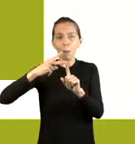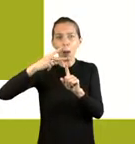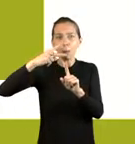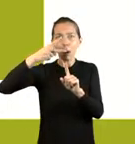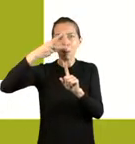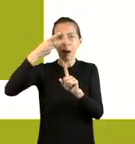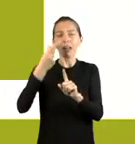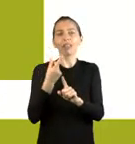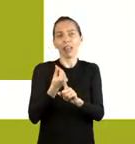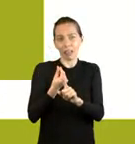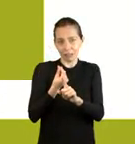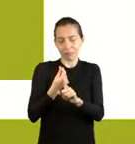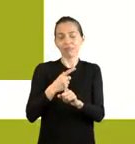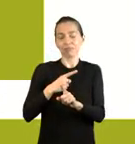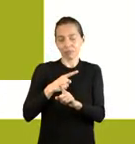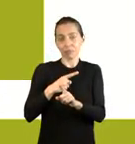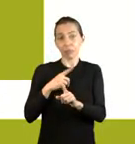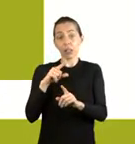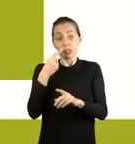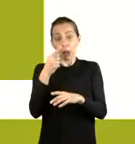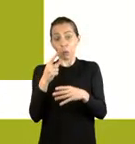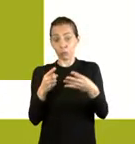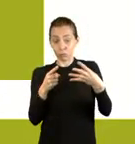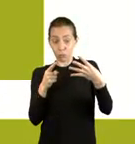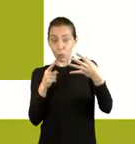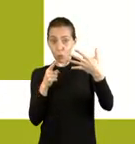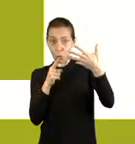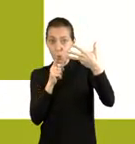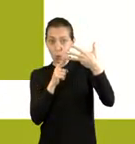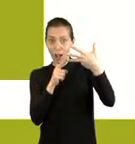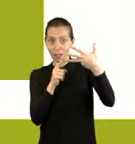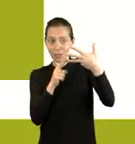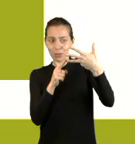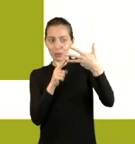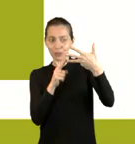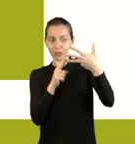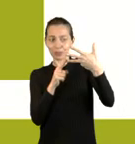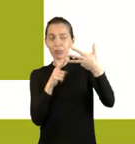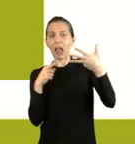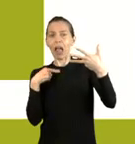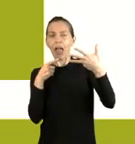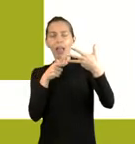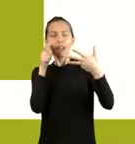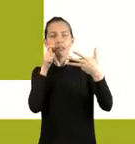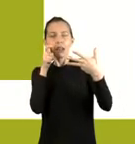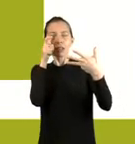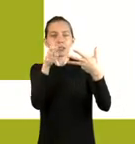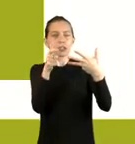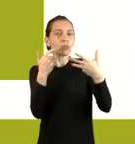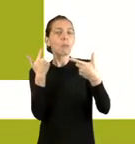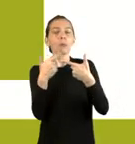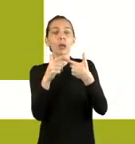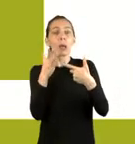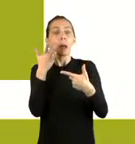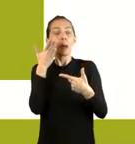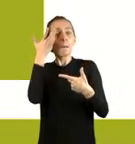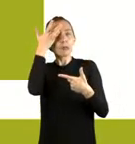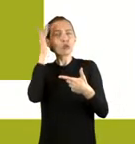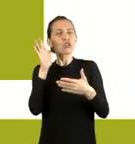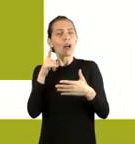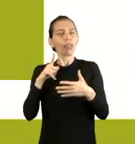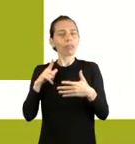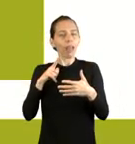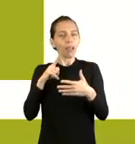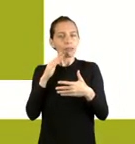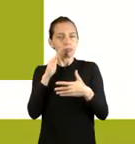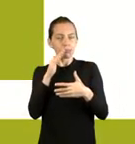você. Tá? Então, a fase 4 é uma fase bastante interessante, porque a pessoa já está com um nível bastante